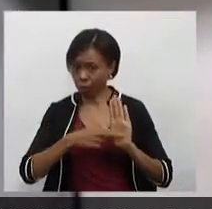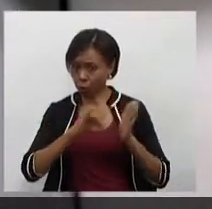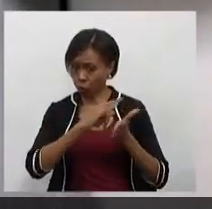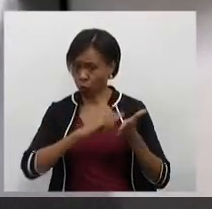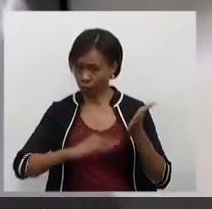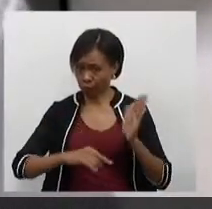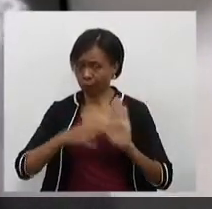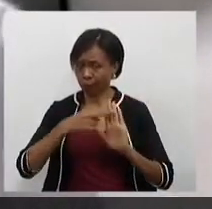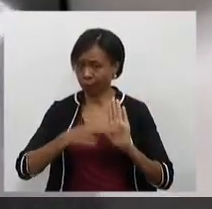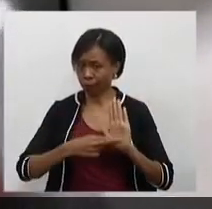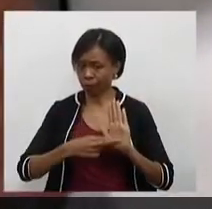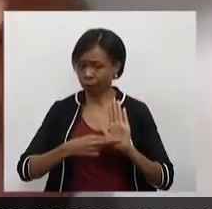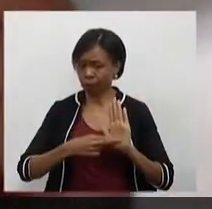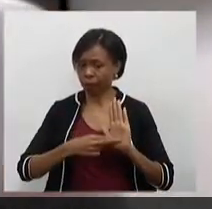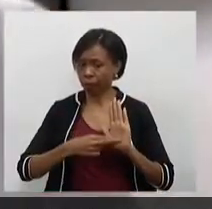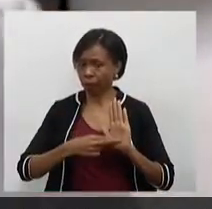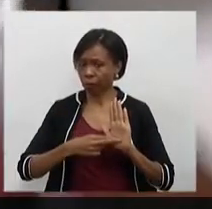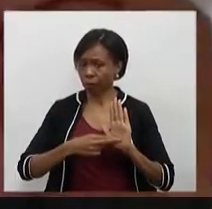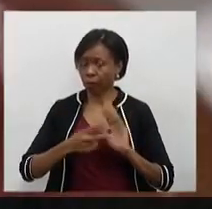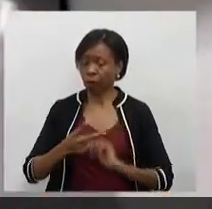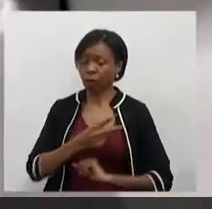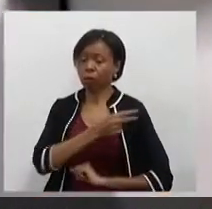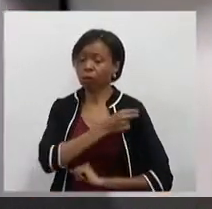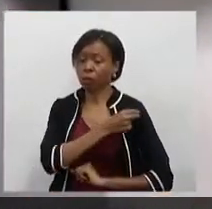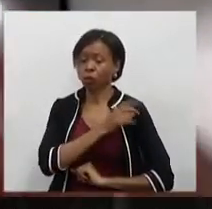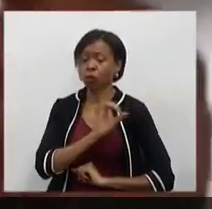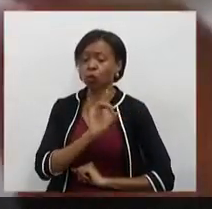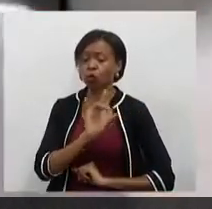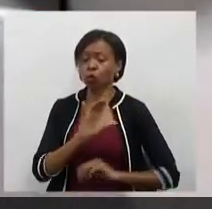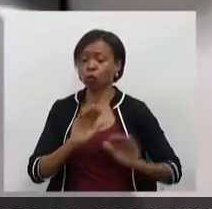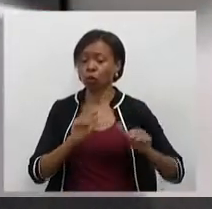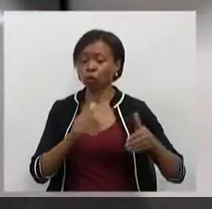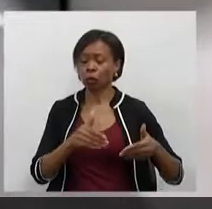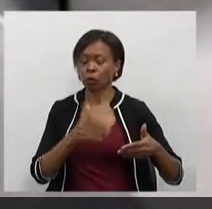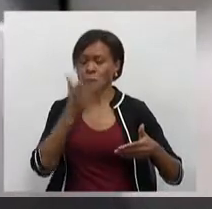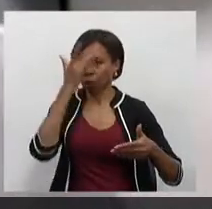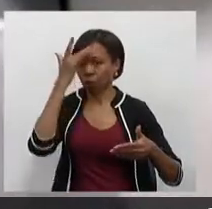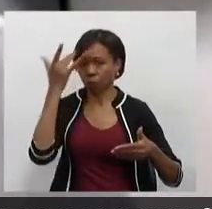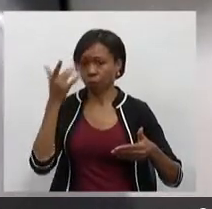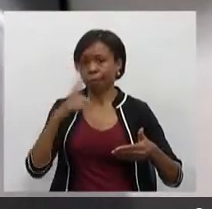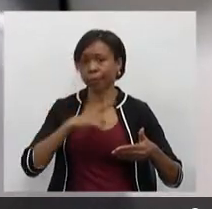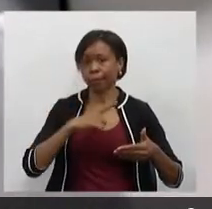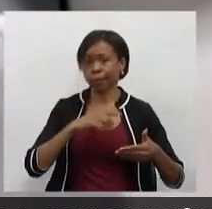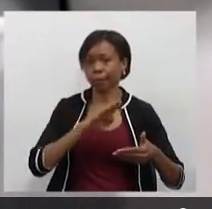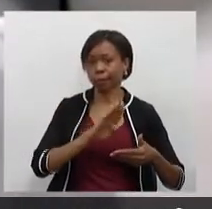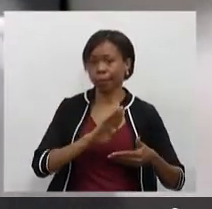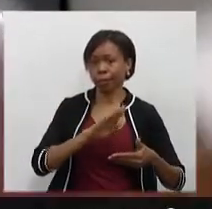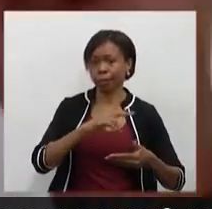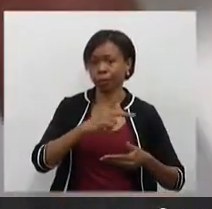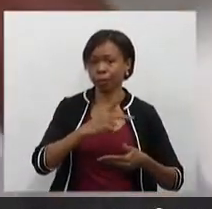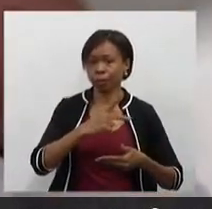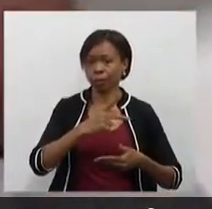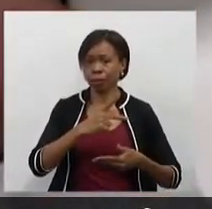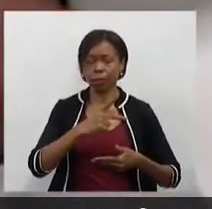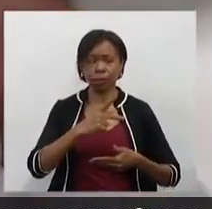aquelas pessoas com deficiência permanente que recebem o benefício de prestação continuada, o